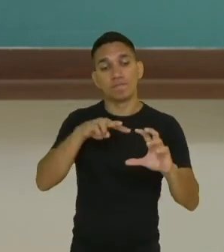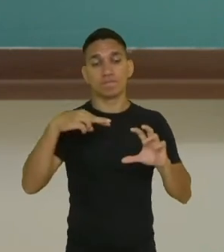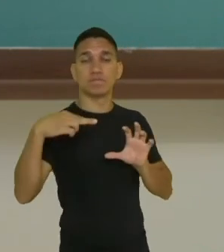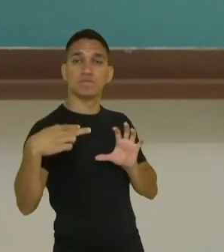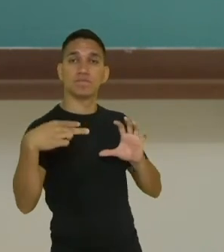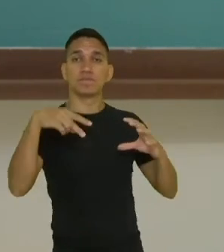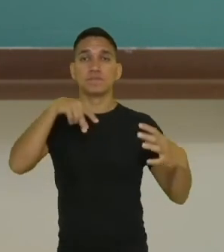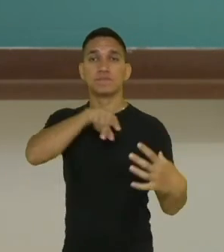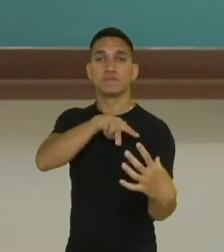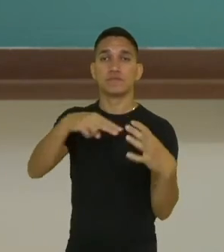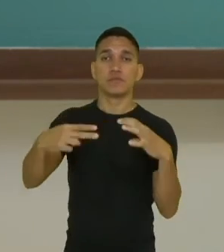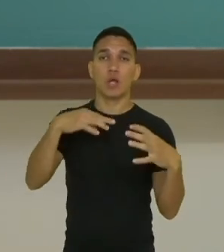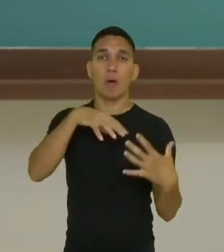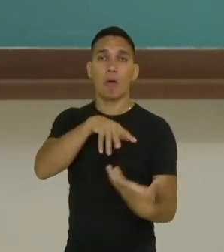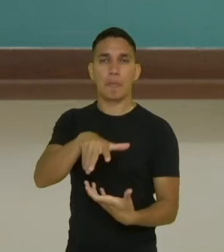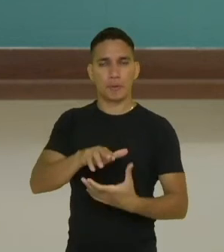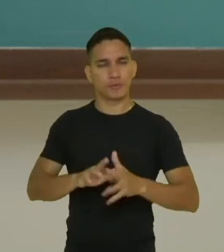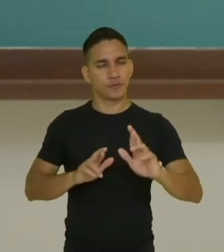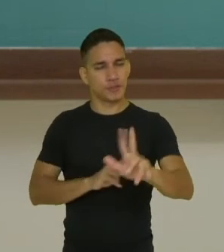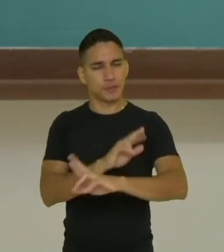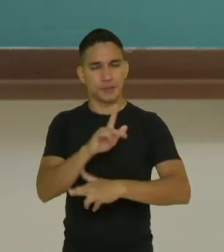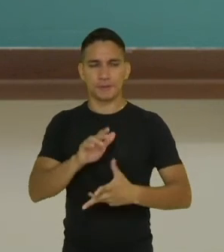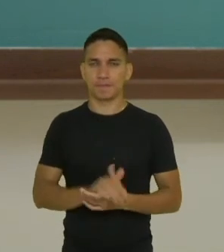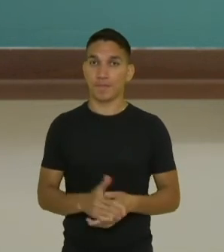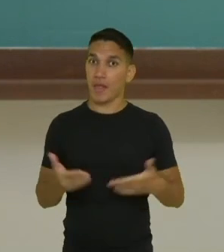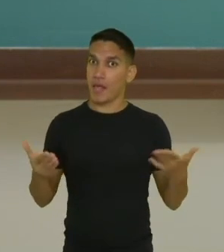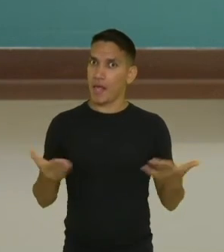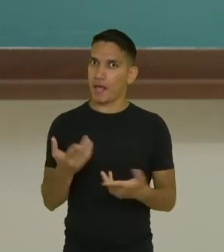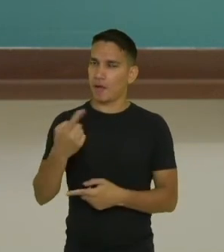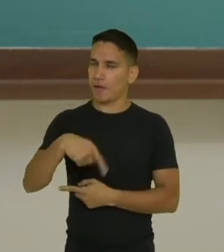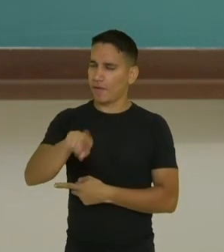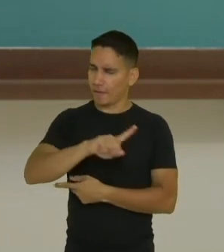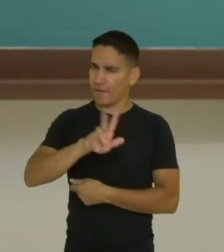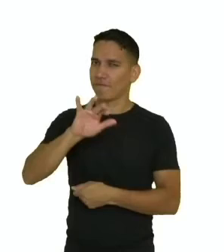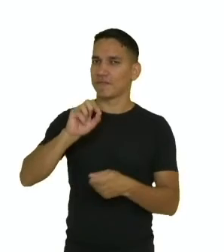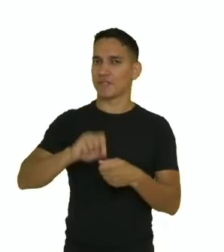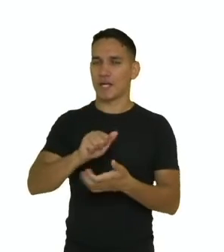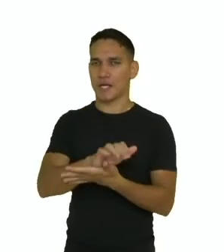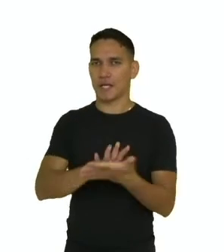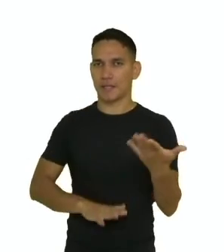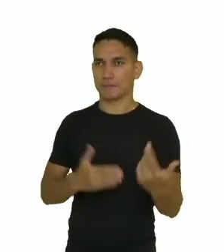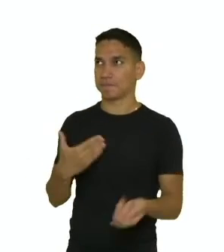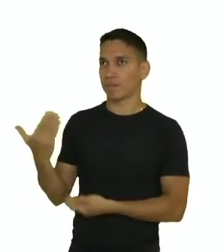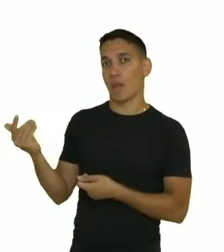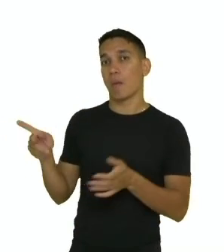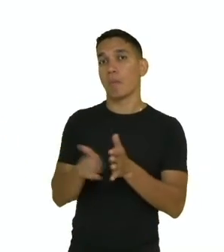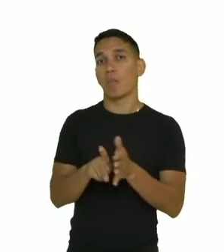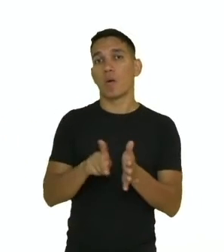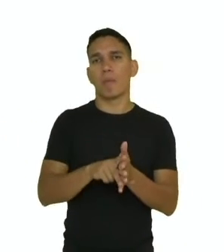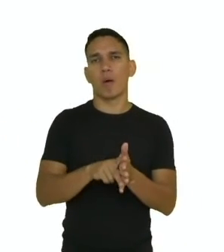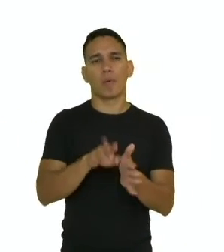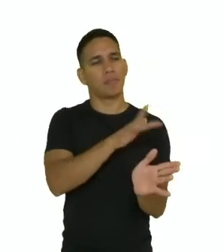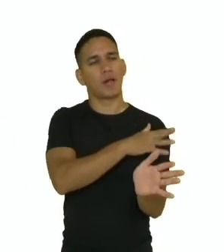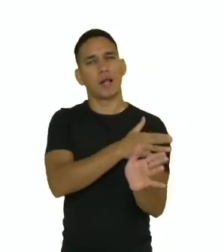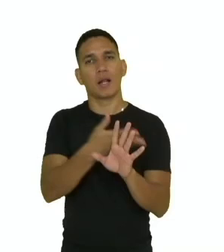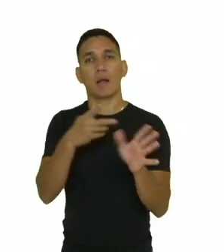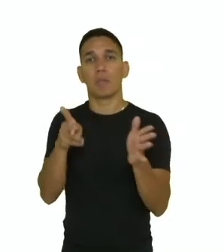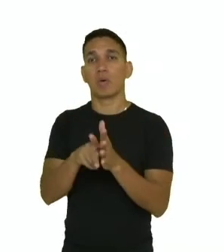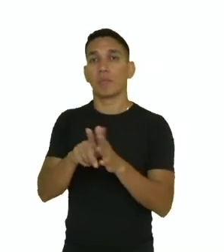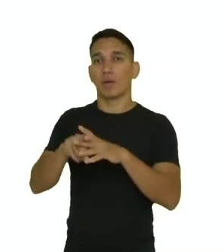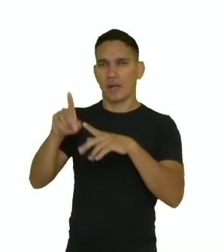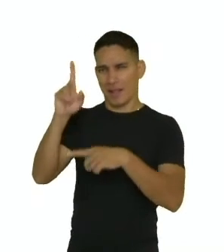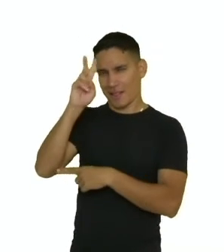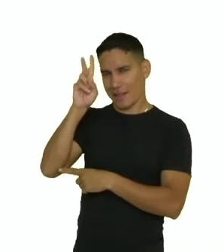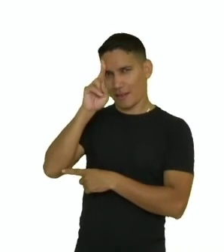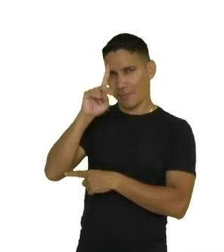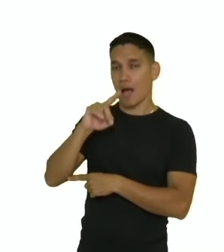maneira diferente. Agora, nós vamos a uma atividade. A partir do poema Menina Passarinho, do Ferreira Goulart,